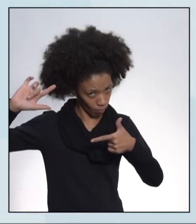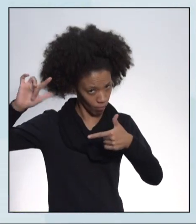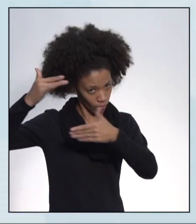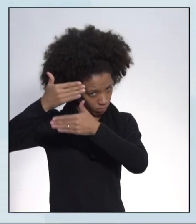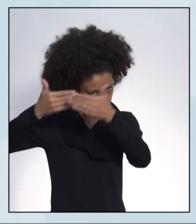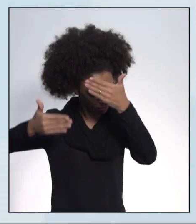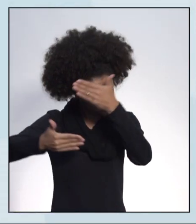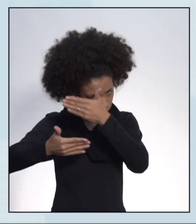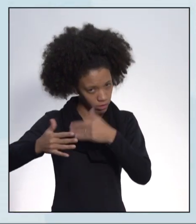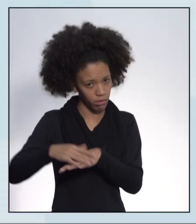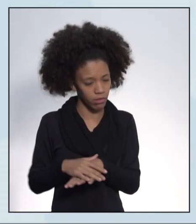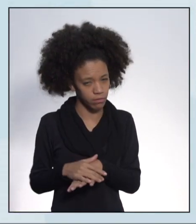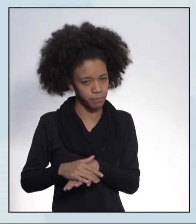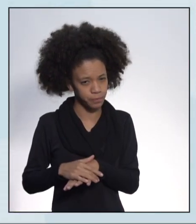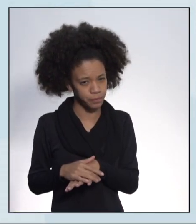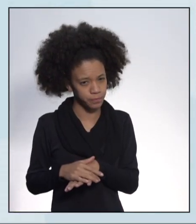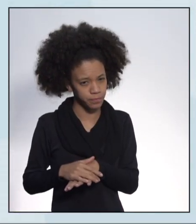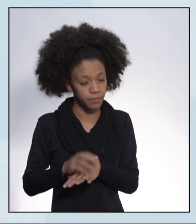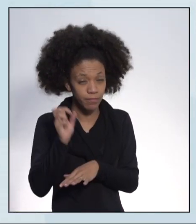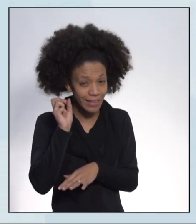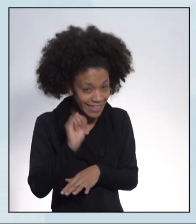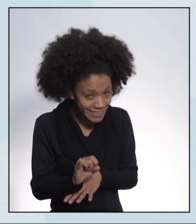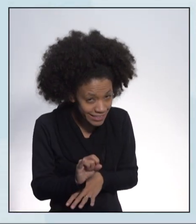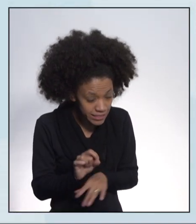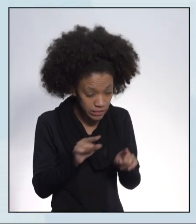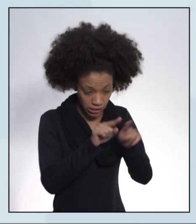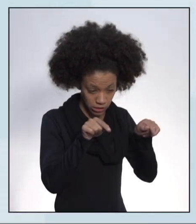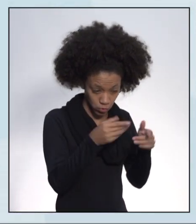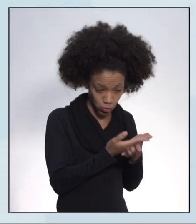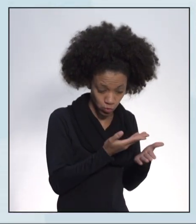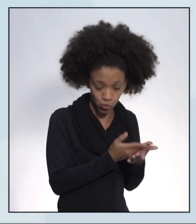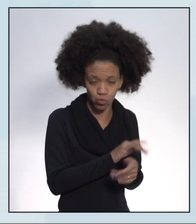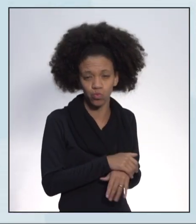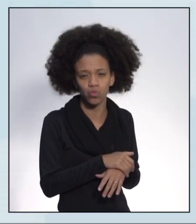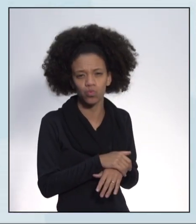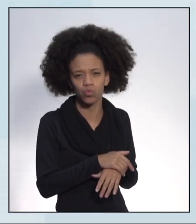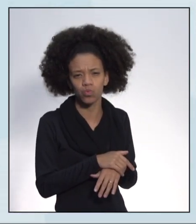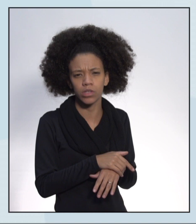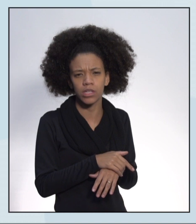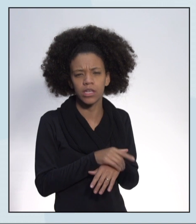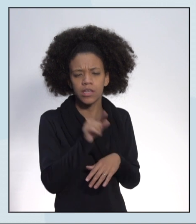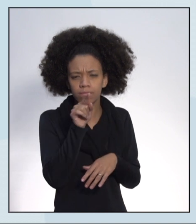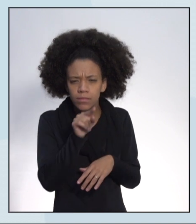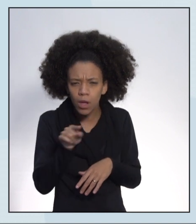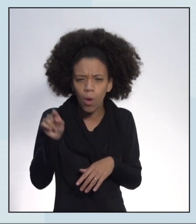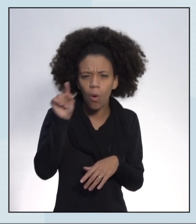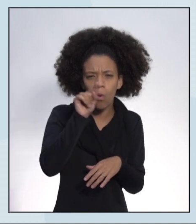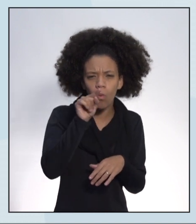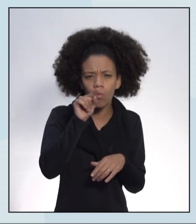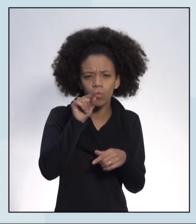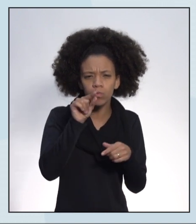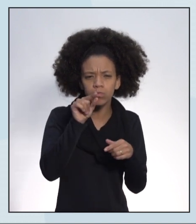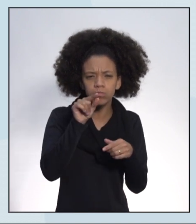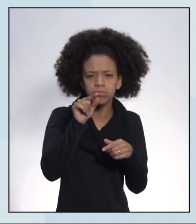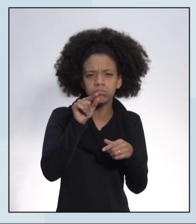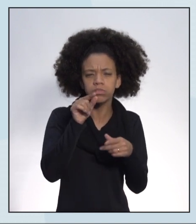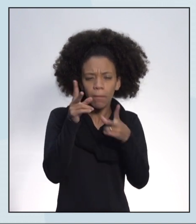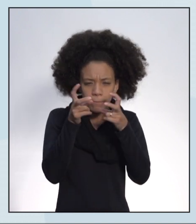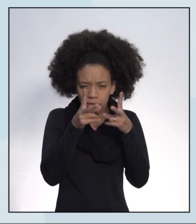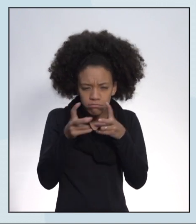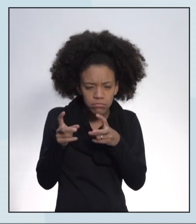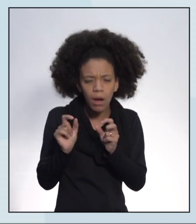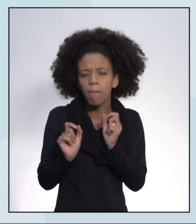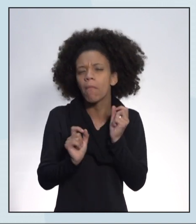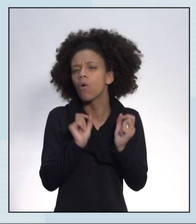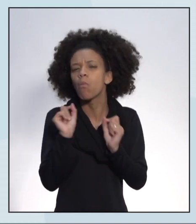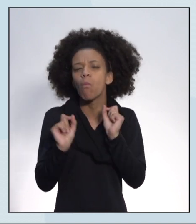a questão, né? Se eu estivesse na sala de aula com eles agora, eu falaria, circule os elementos, né? Sublinhe. Então, como eu estou aqui mediado